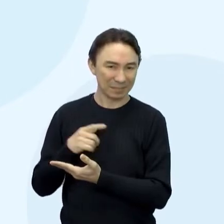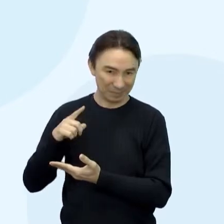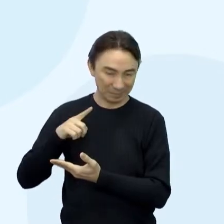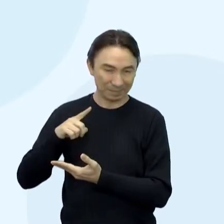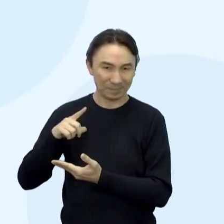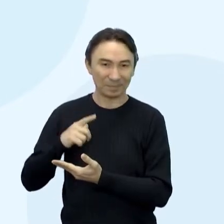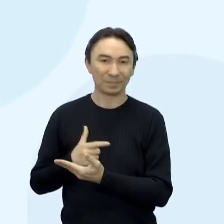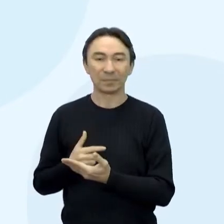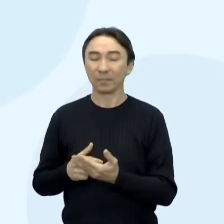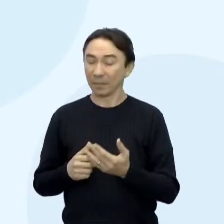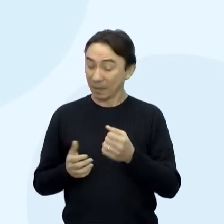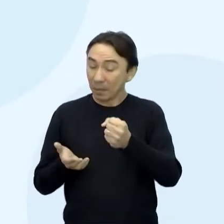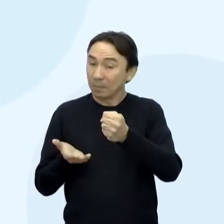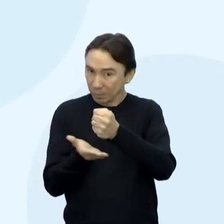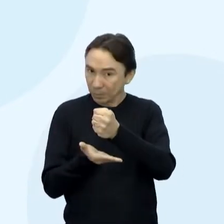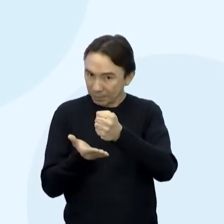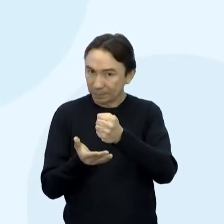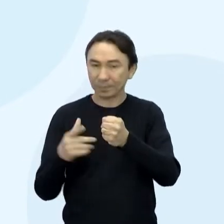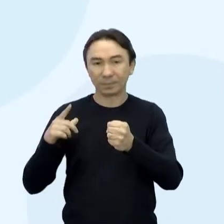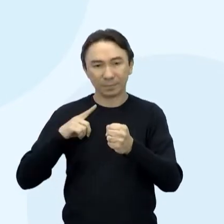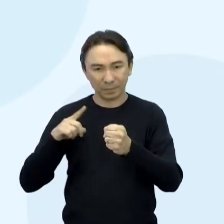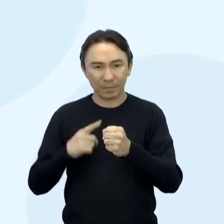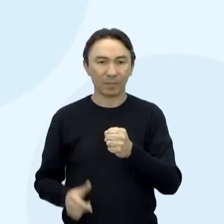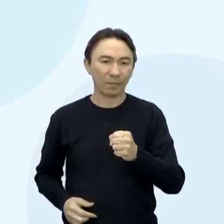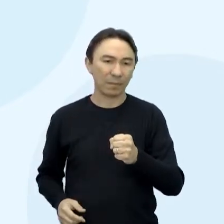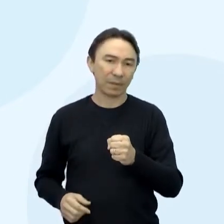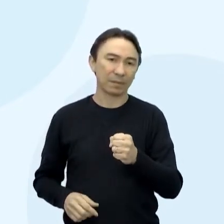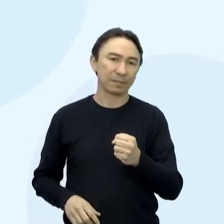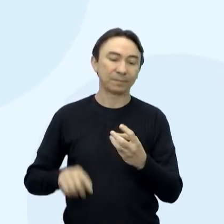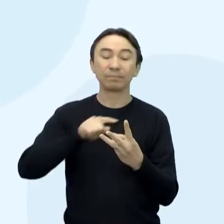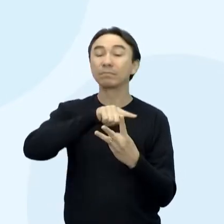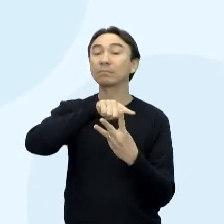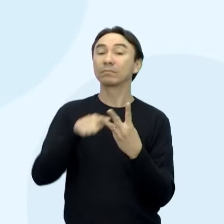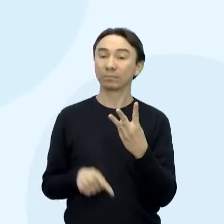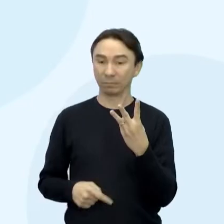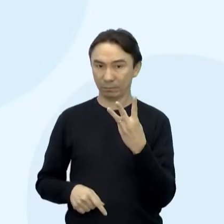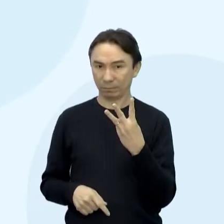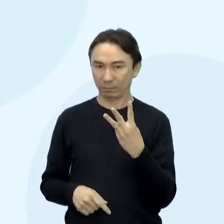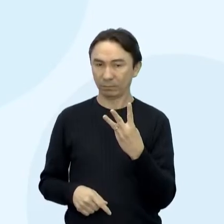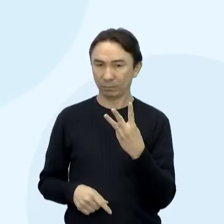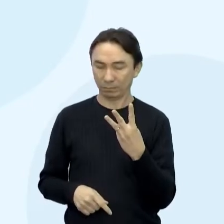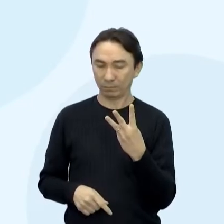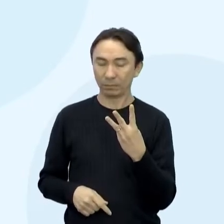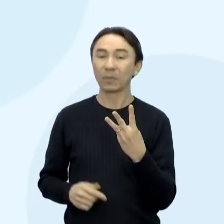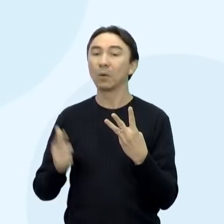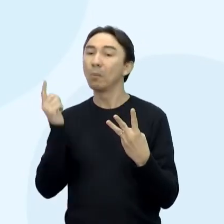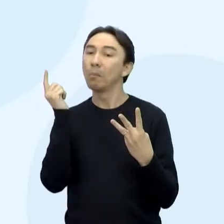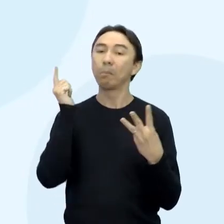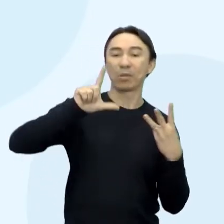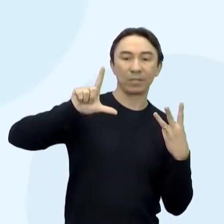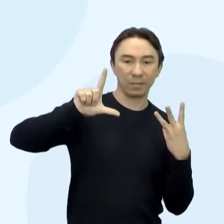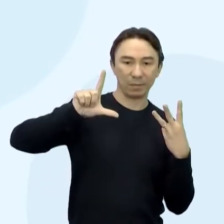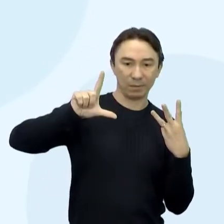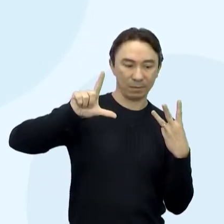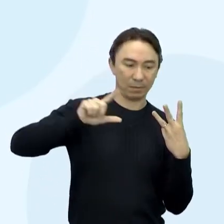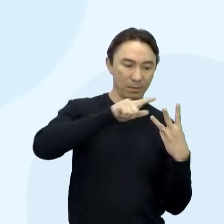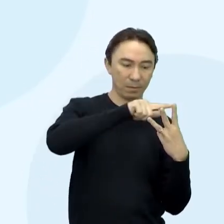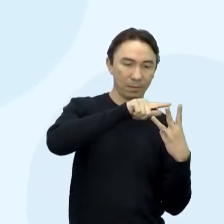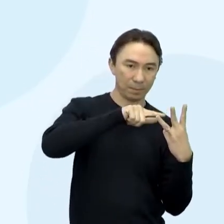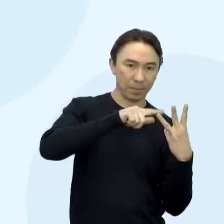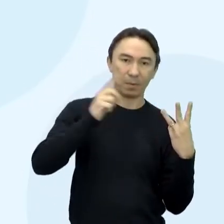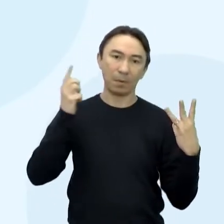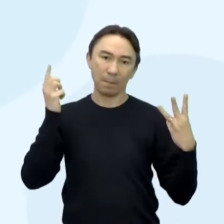bagunçada. Então, nós temos 3 pilares para ter uma solução.